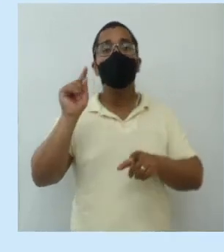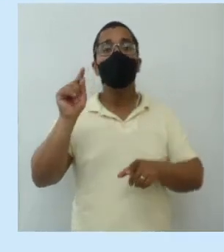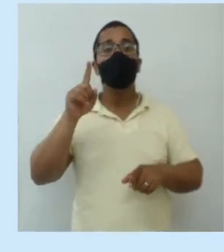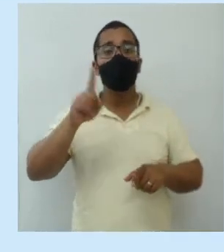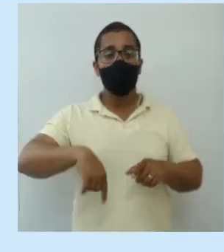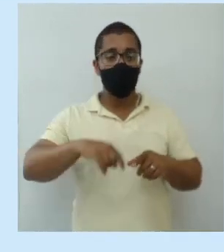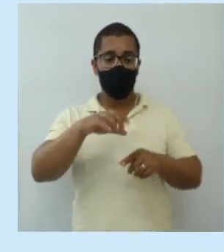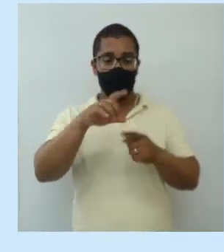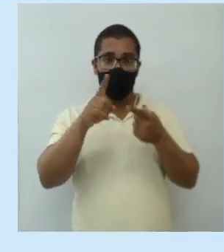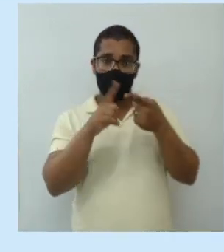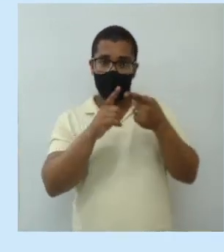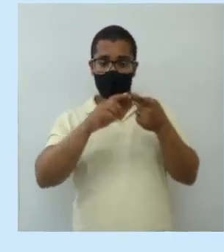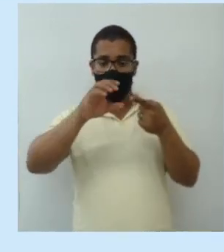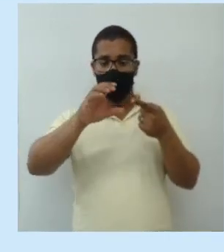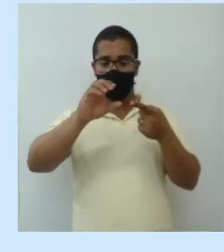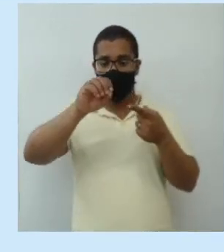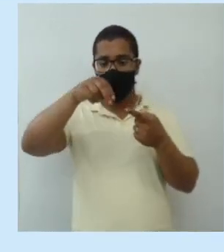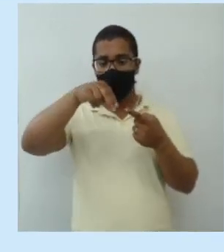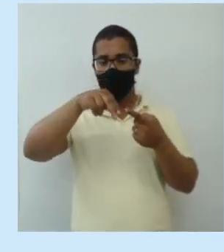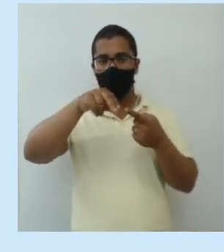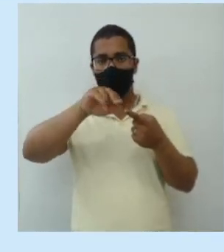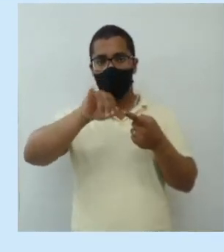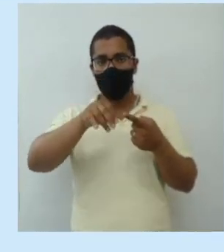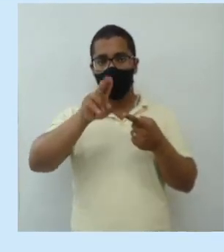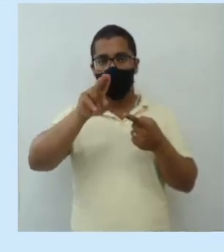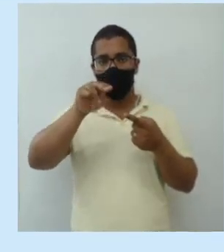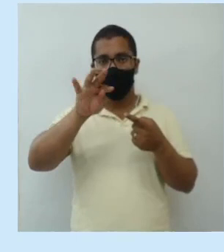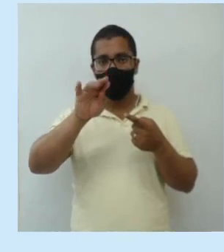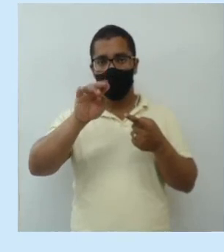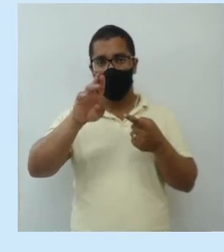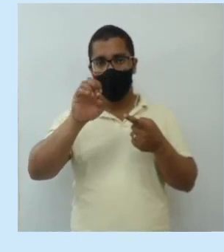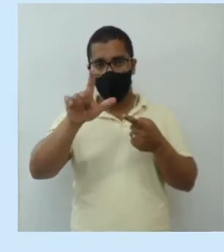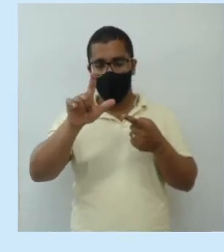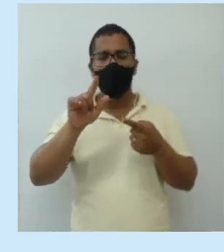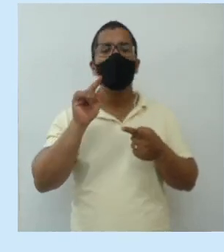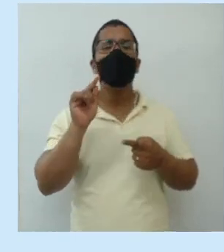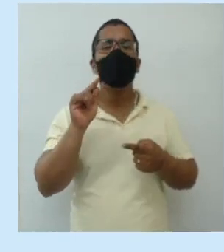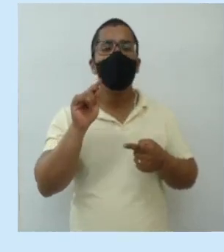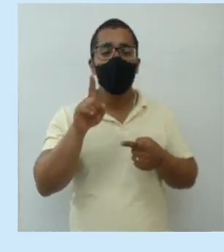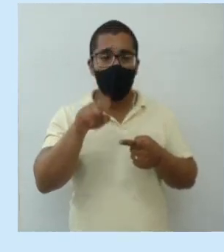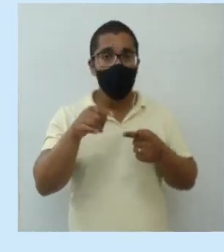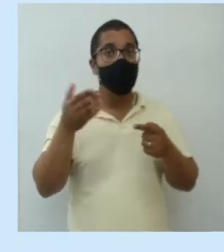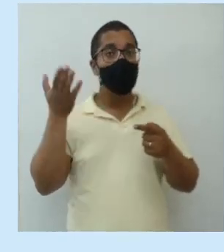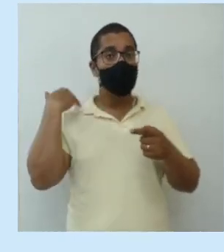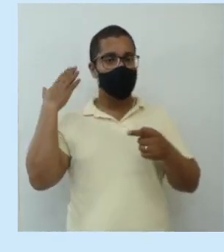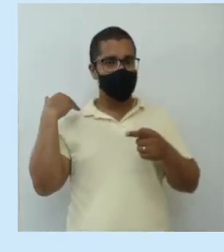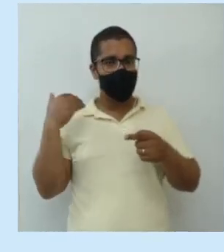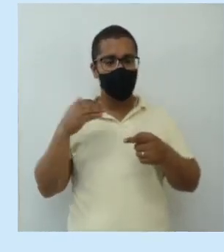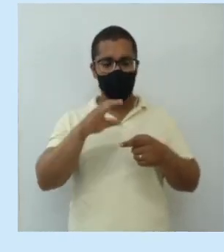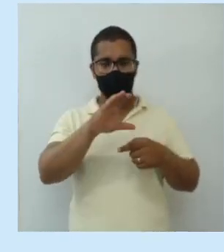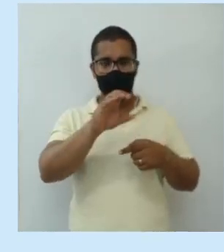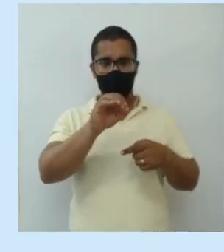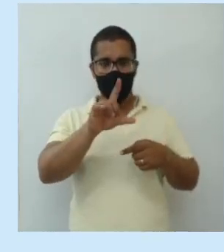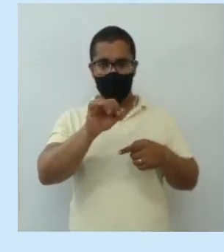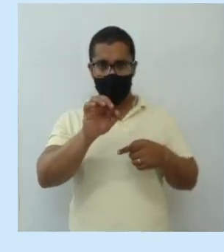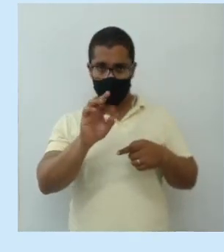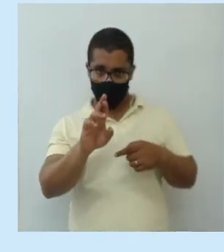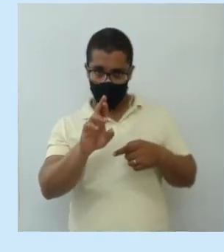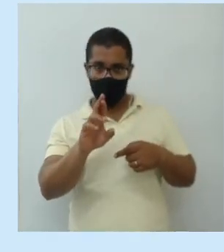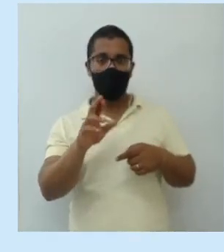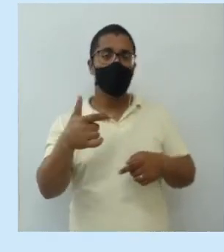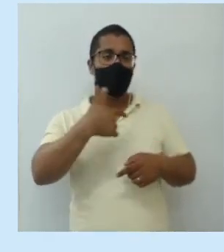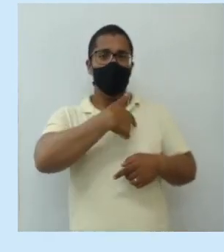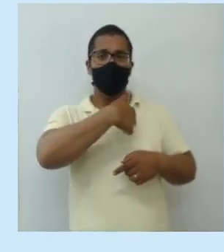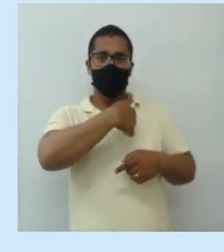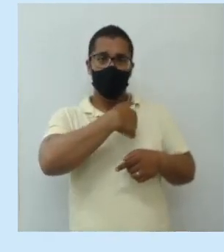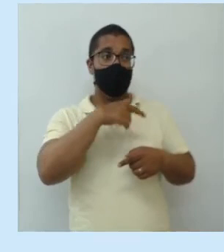se organizaram para pedir o impeachment do presidente da época, que era o Fernando Collor de Mello. Quando